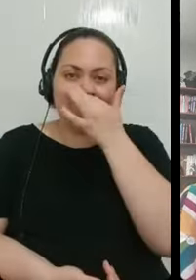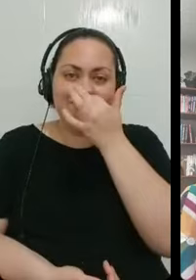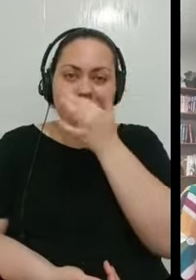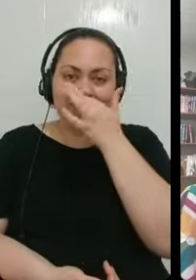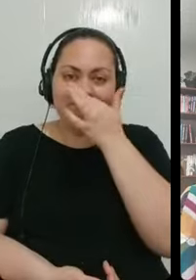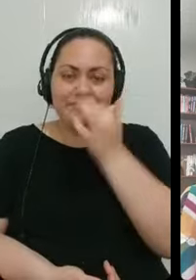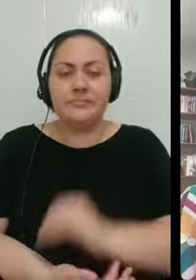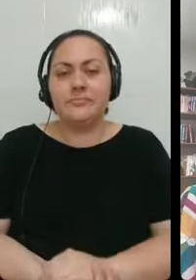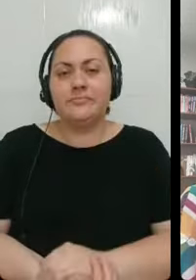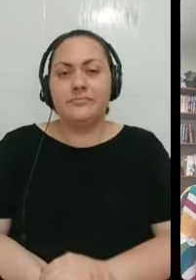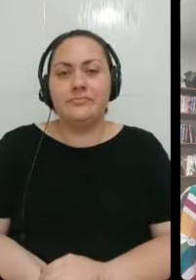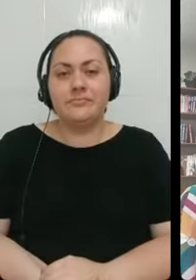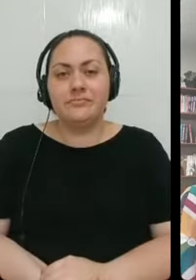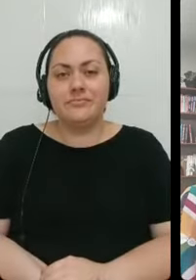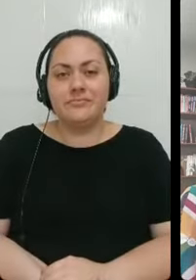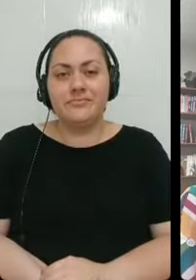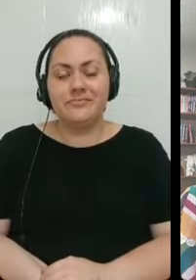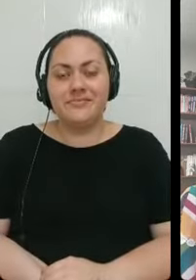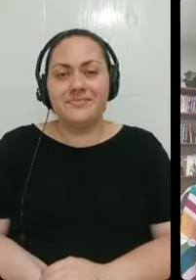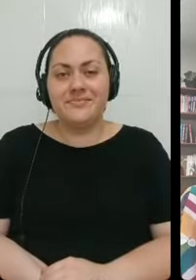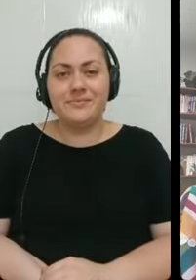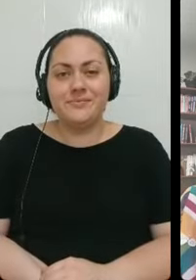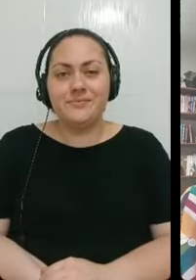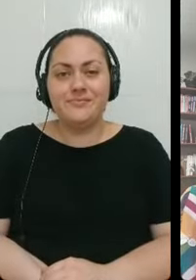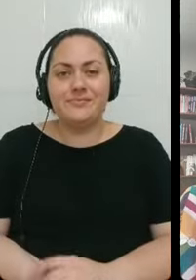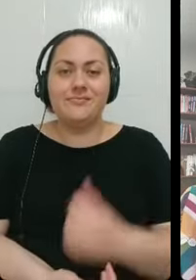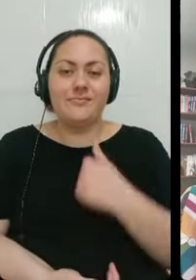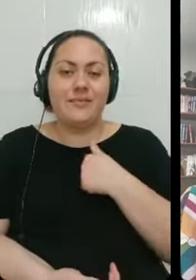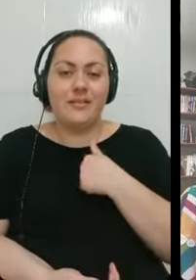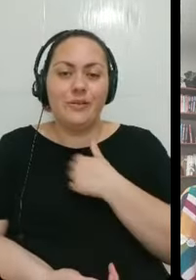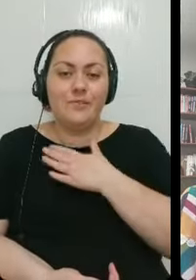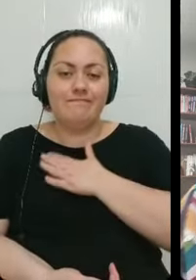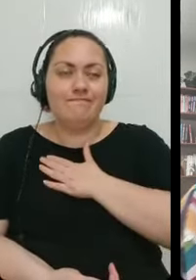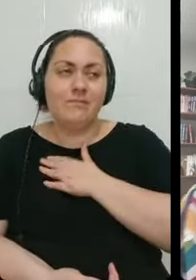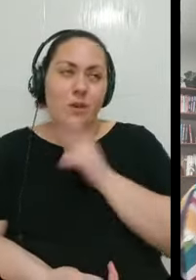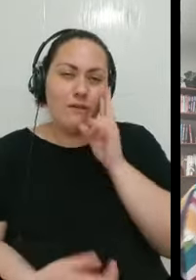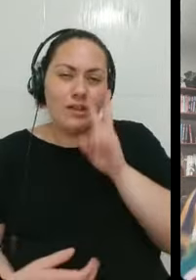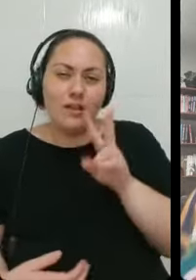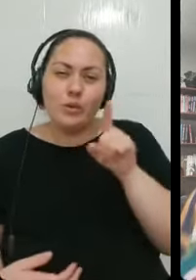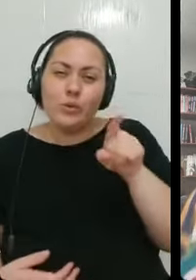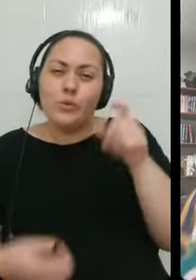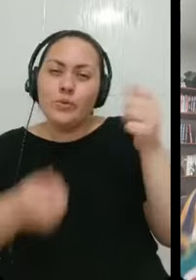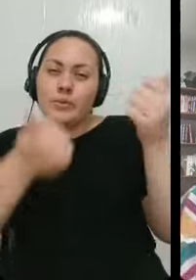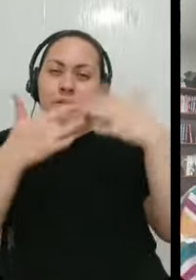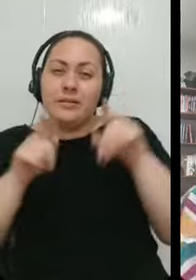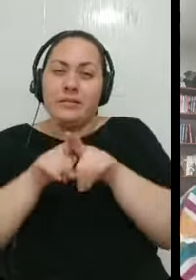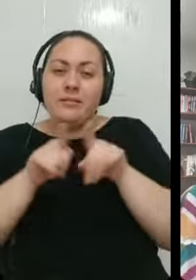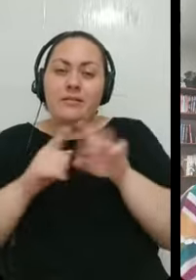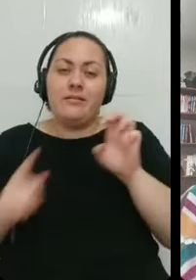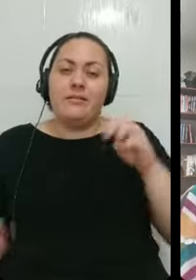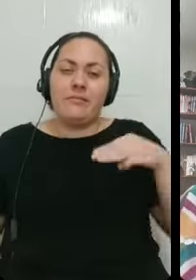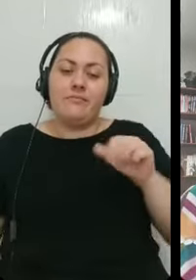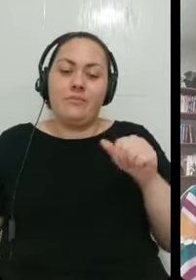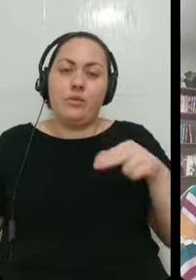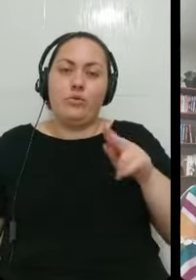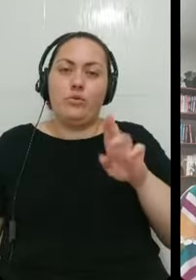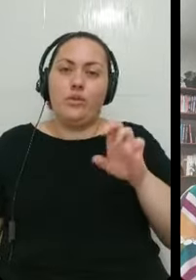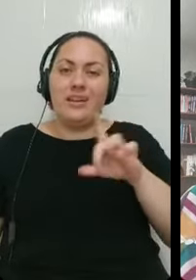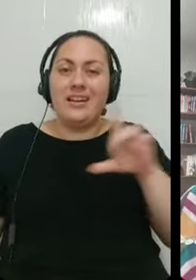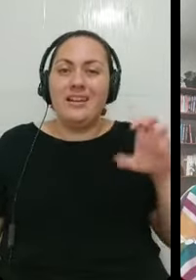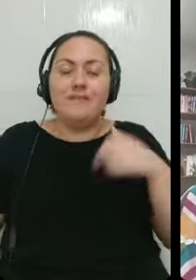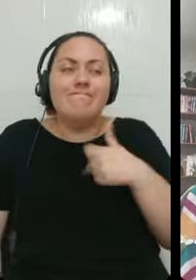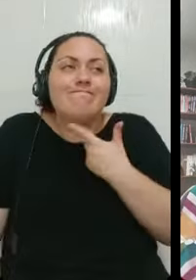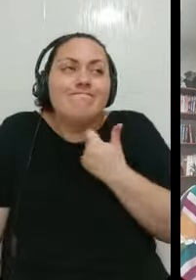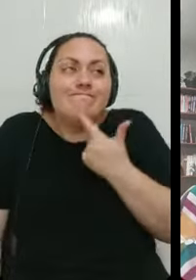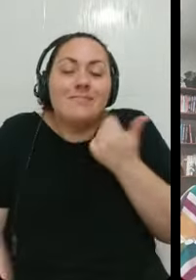E acho que eu, ouvindo vocês, assim, né, tanto a Emanuele quanto a ti, né, me dá muita vontade de saber